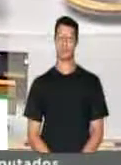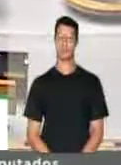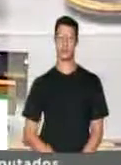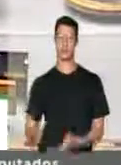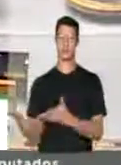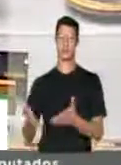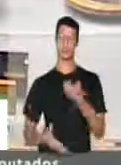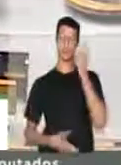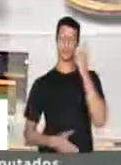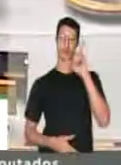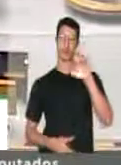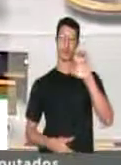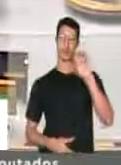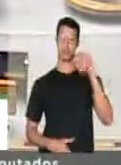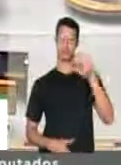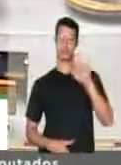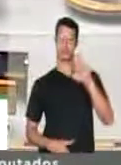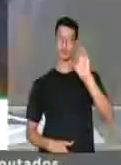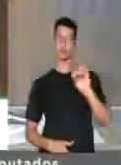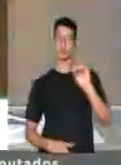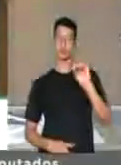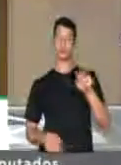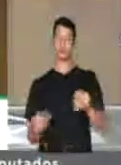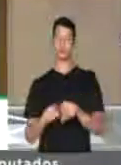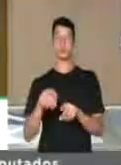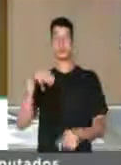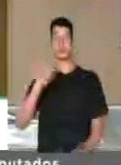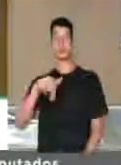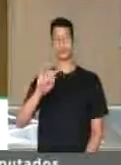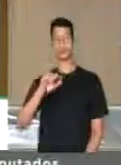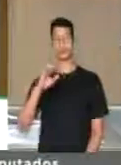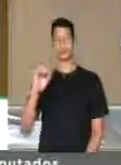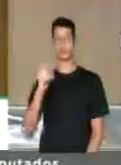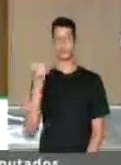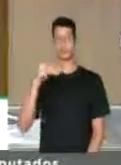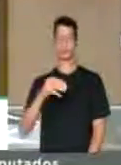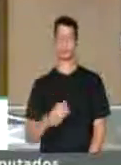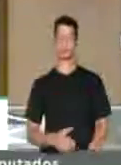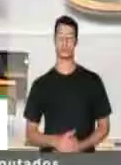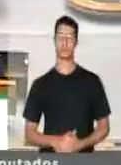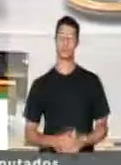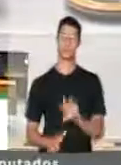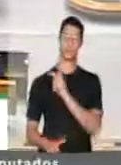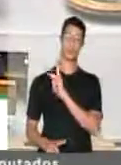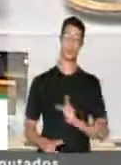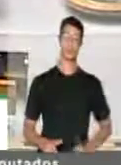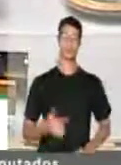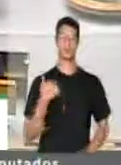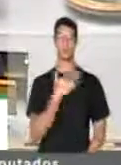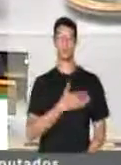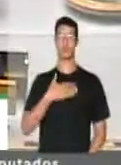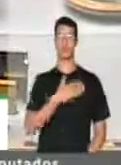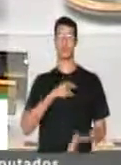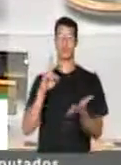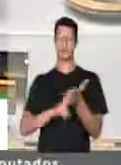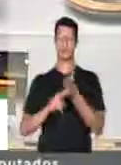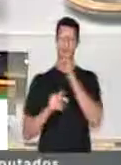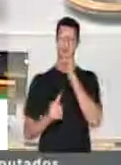Convido o deputado Leonardo Monteiro, deputado Carlos Manato. Um minuto. Senhor presidente, eu gostaria de